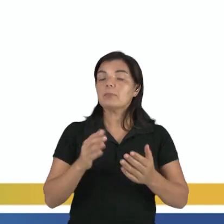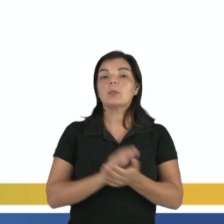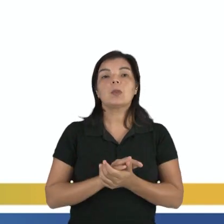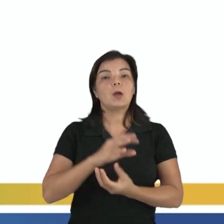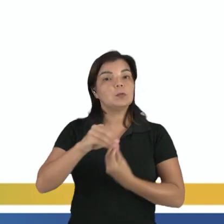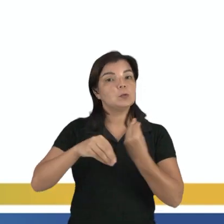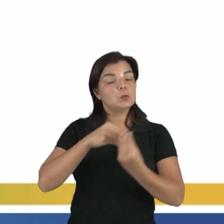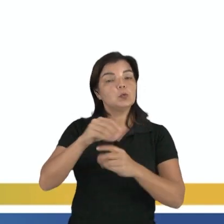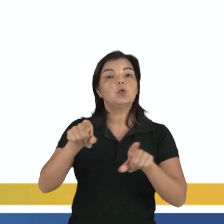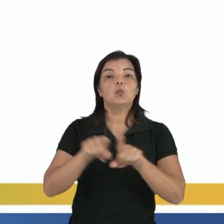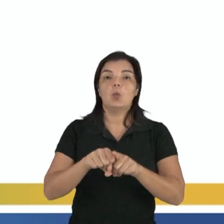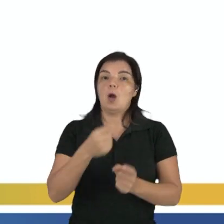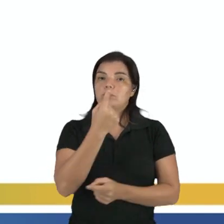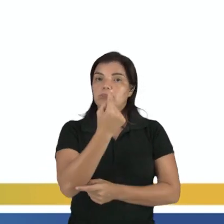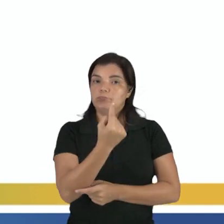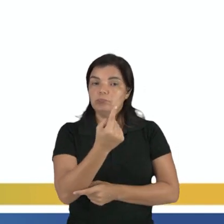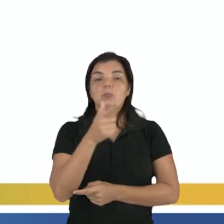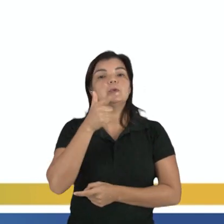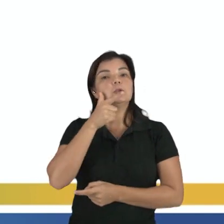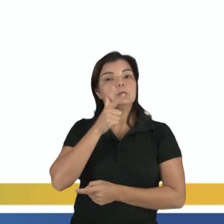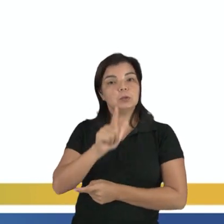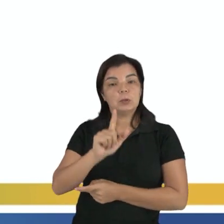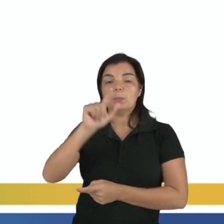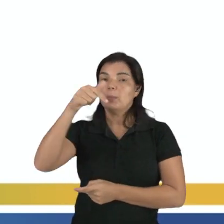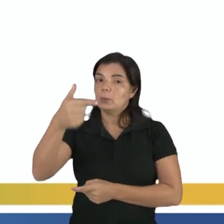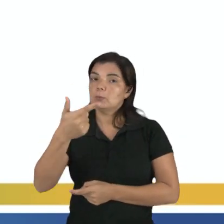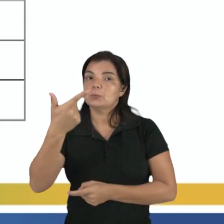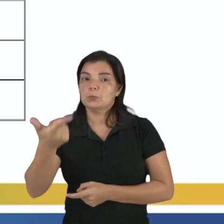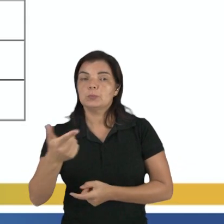na associação Extra você tem que fazer um OK